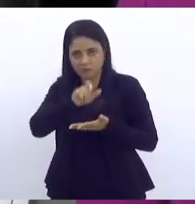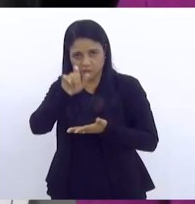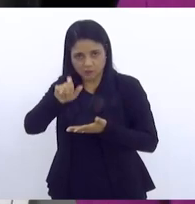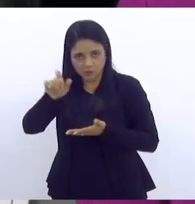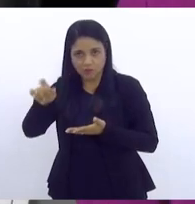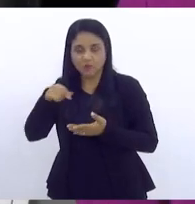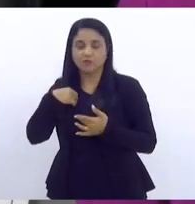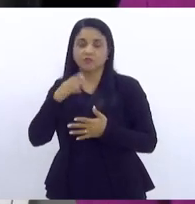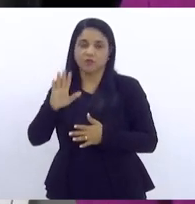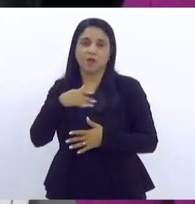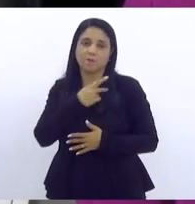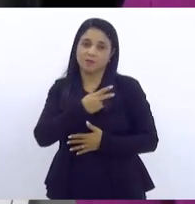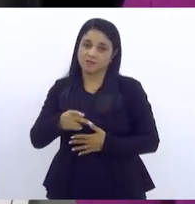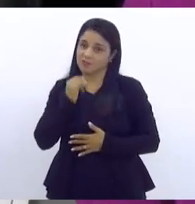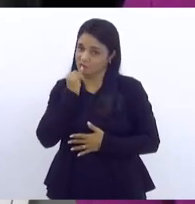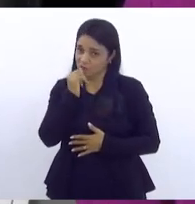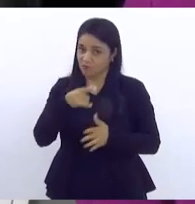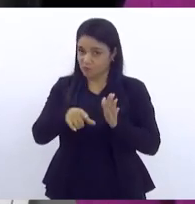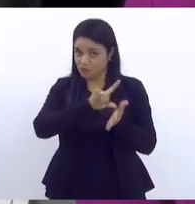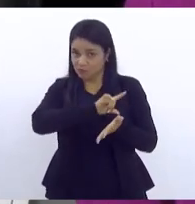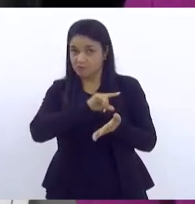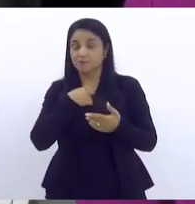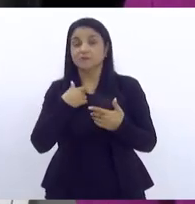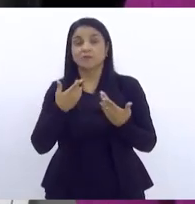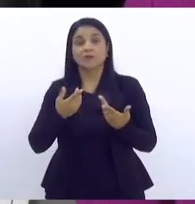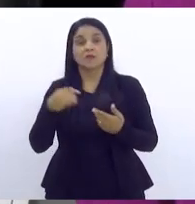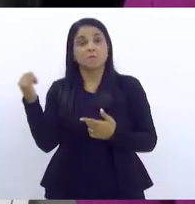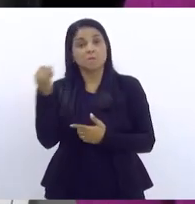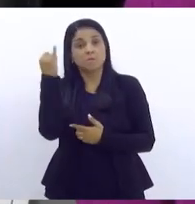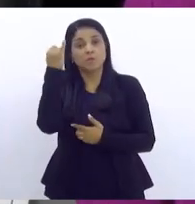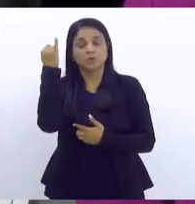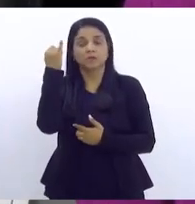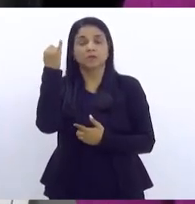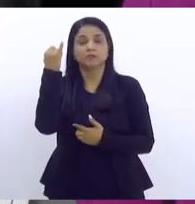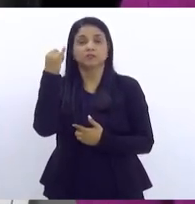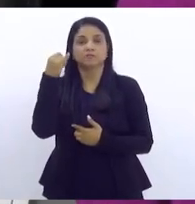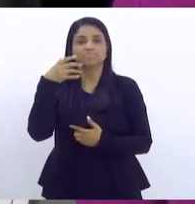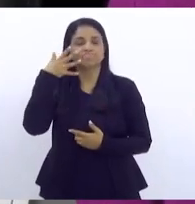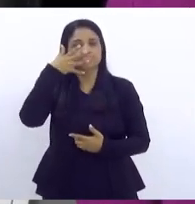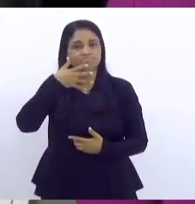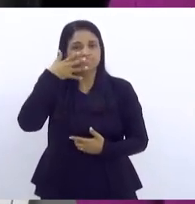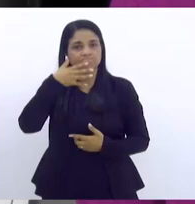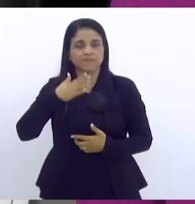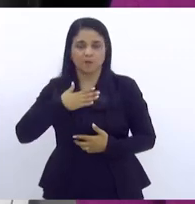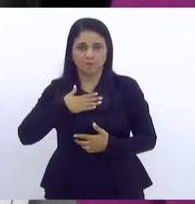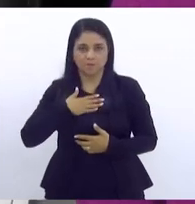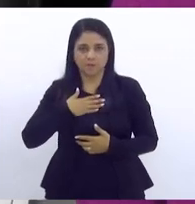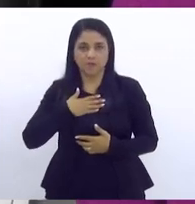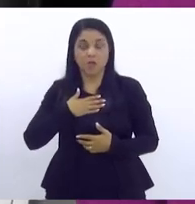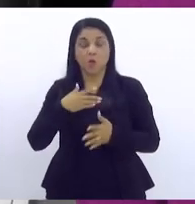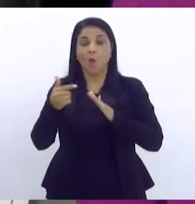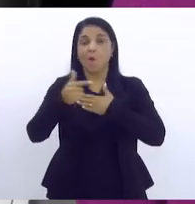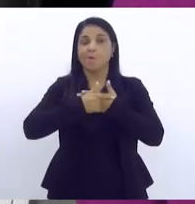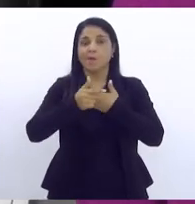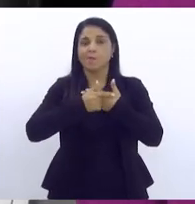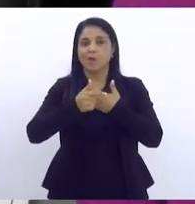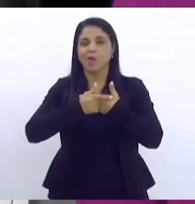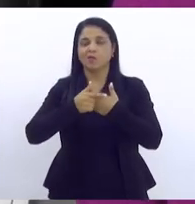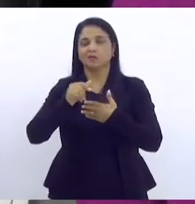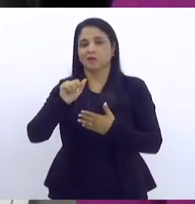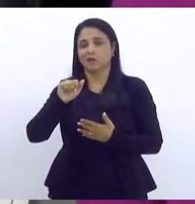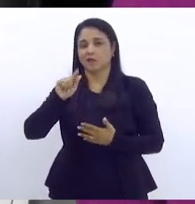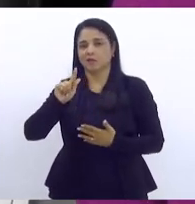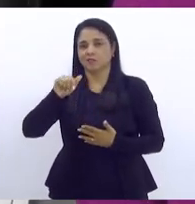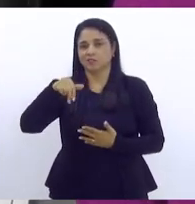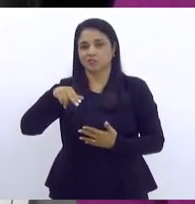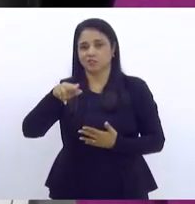já falou mas é importante a gente tentar situar nessa minha fala o papel da agência reguladora em todo esse